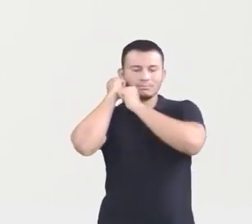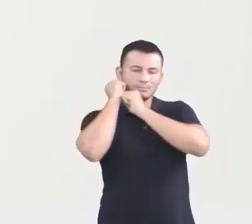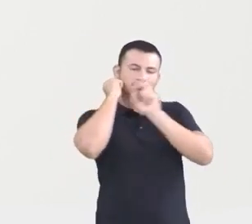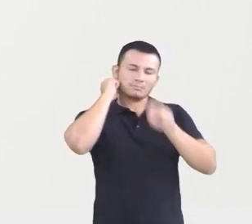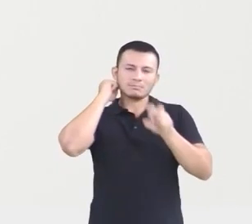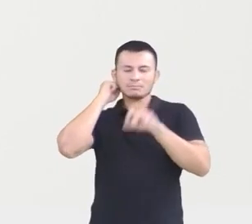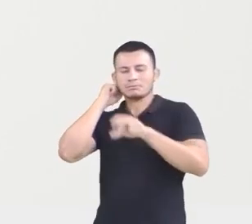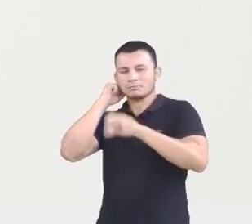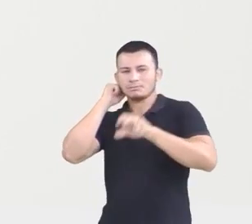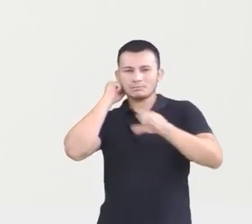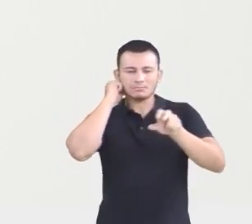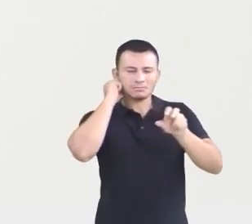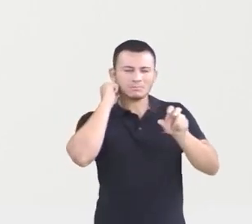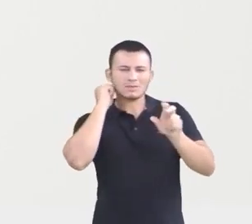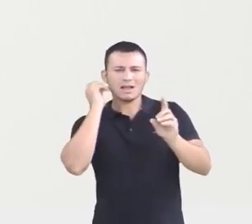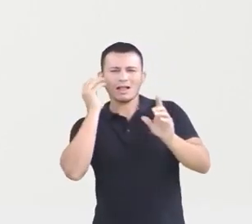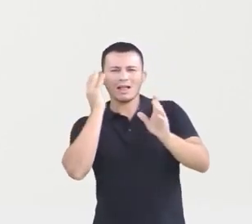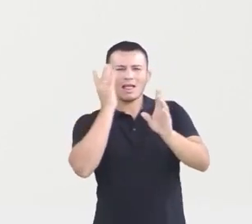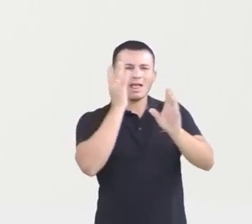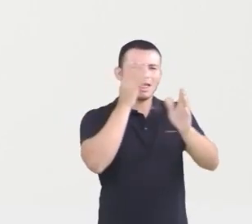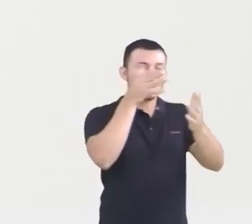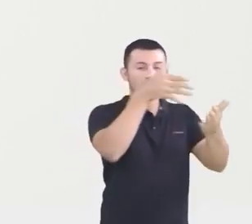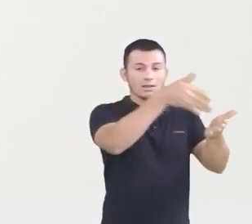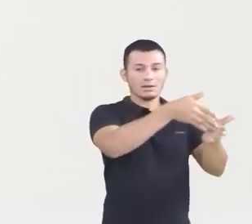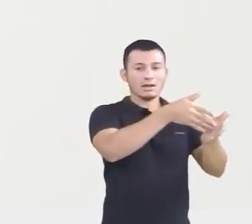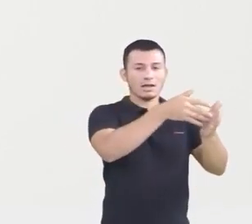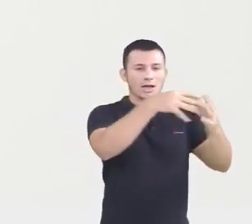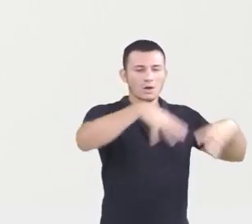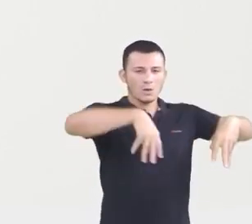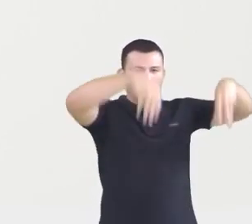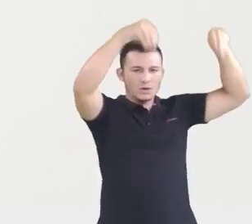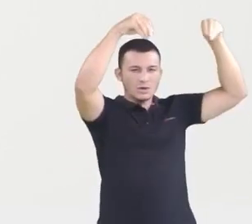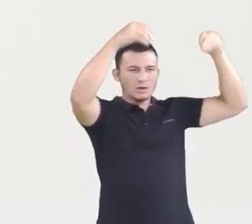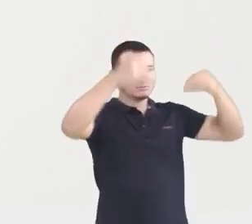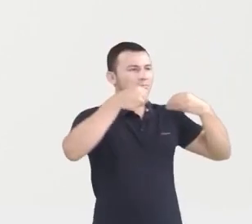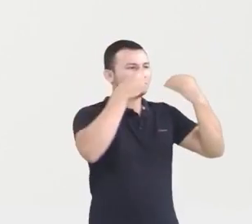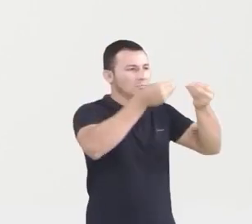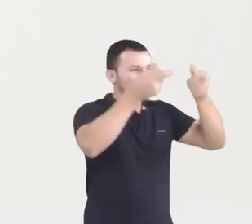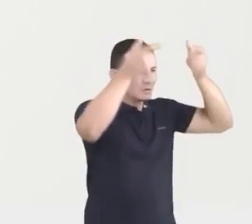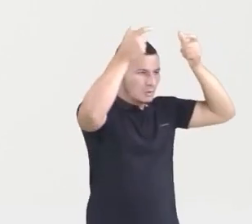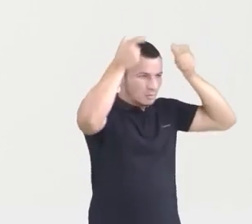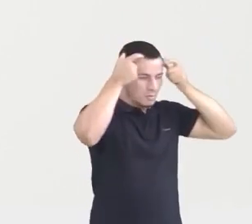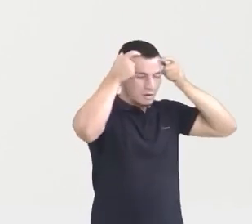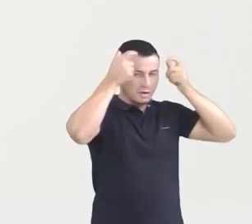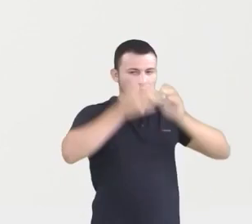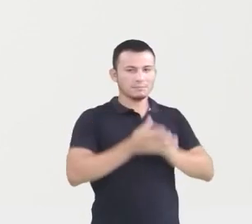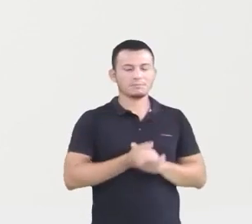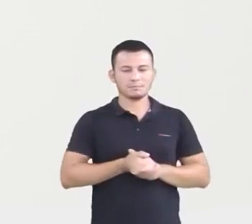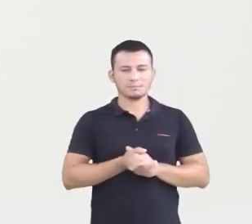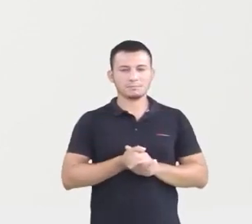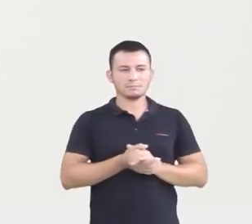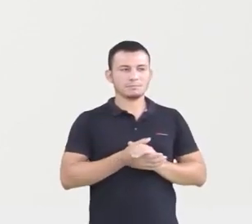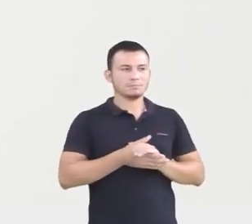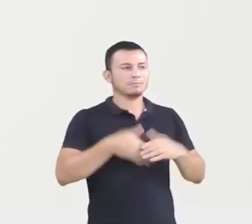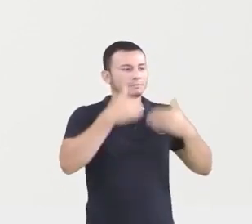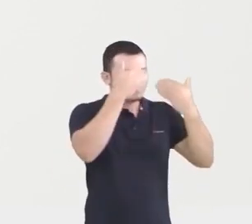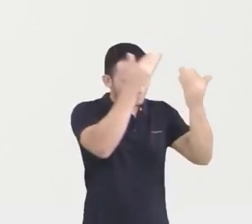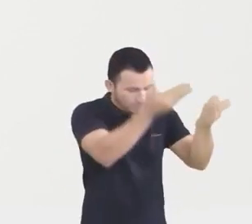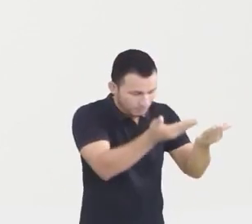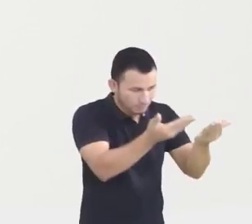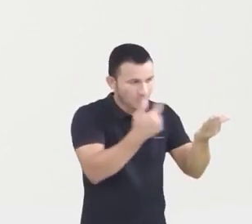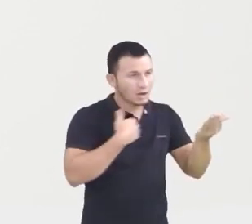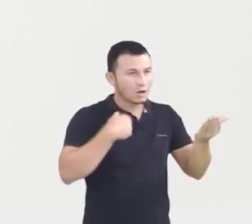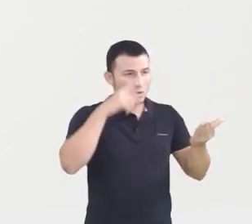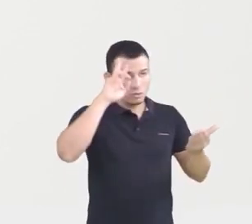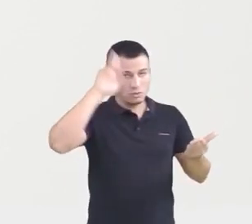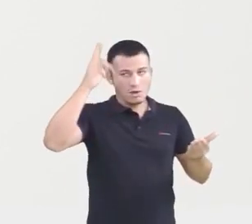gato dirigiu-se ao castelo do rei e ofereceu-lhe a lebre, dizendo: Majestade, venho da parte do